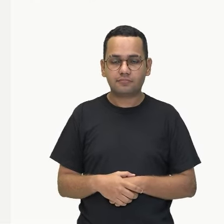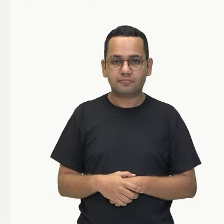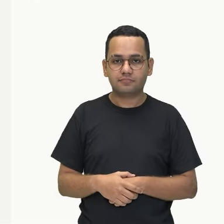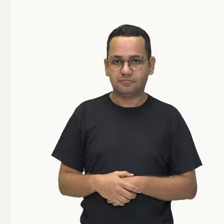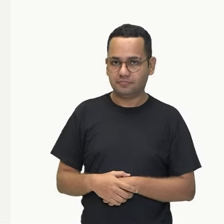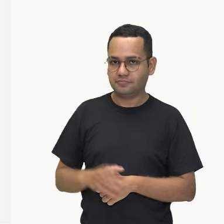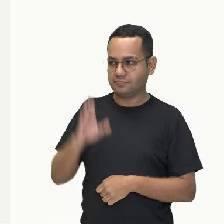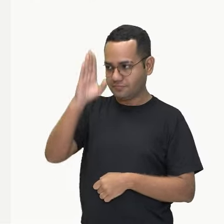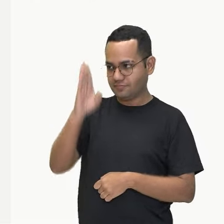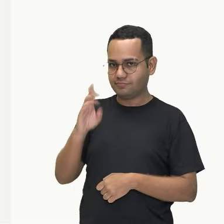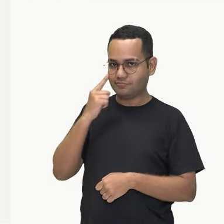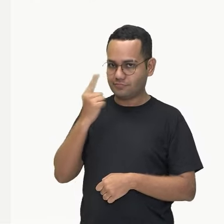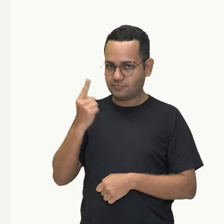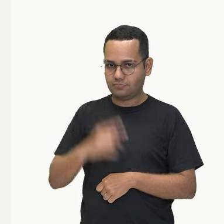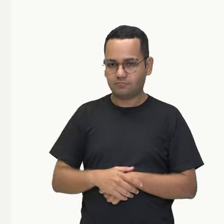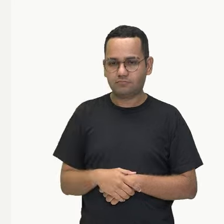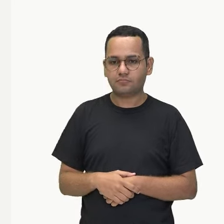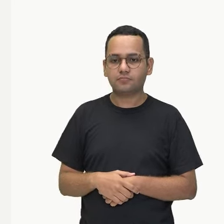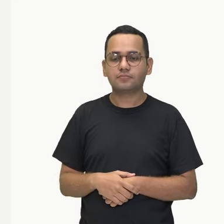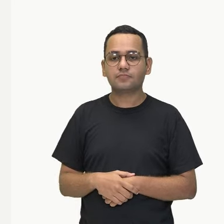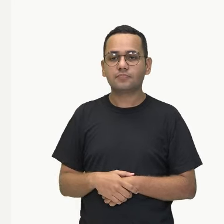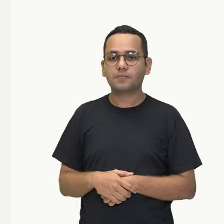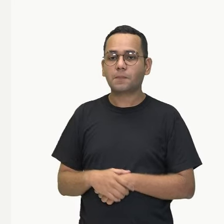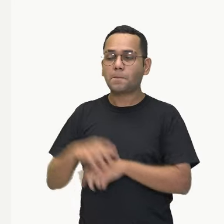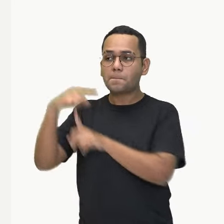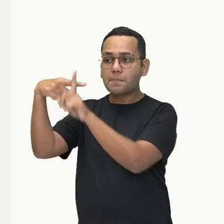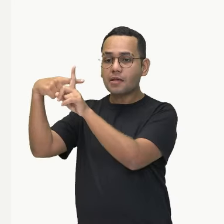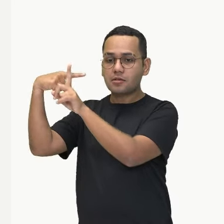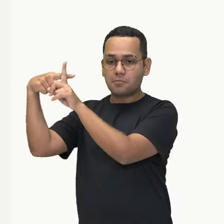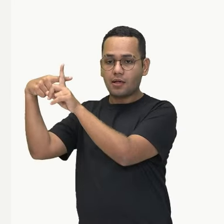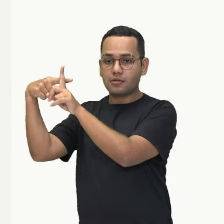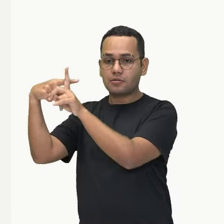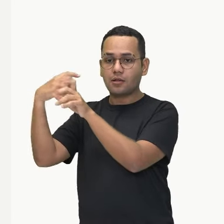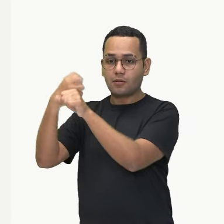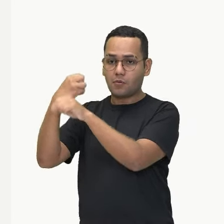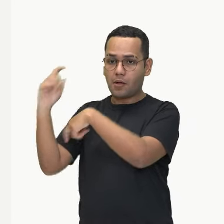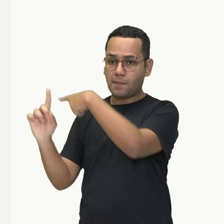sinais iguais, é mais,